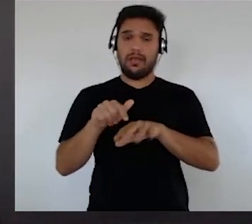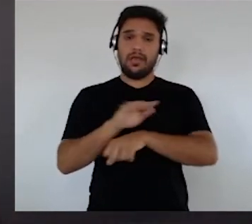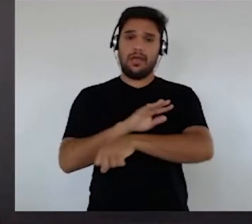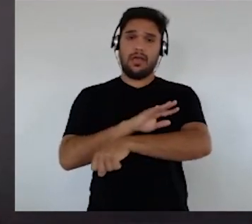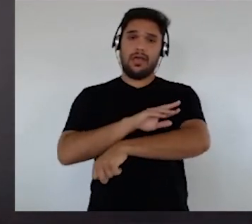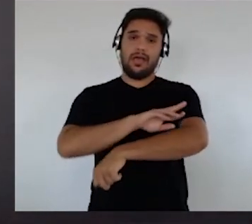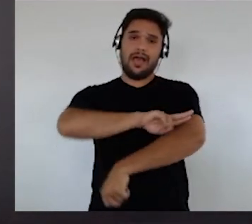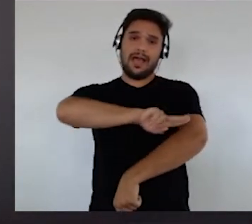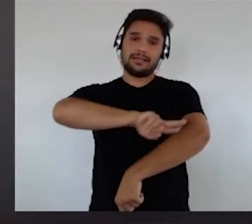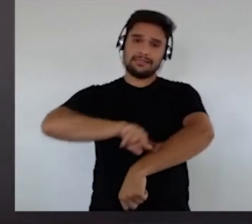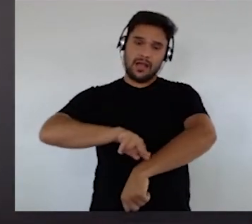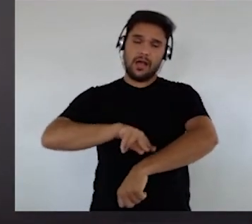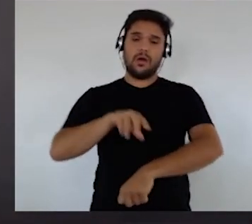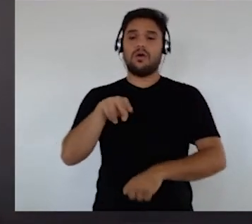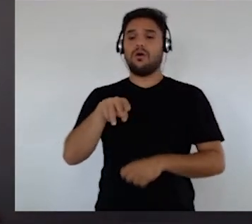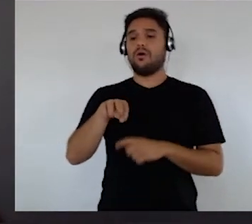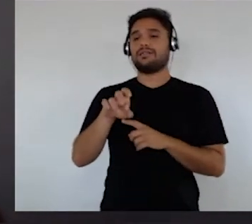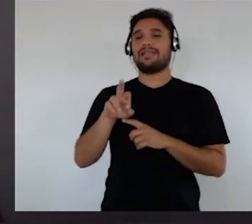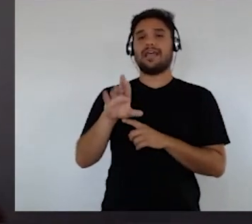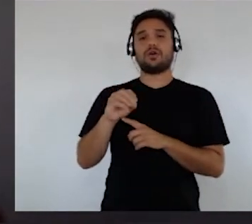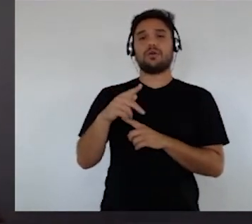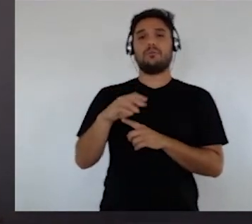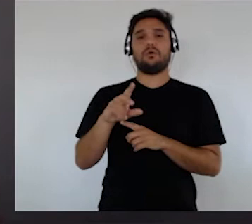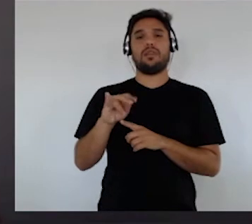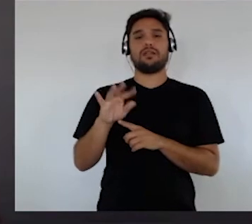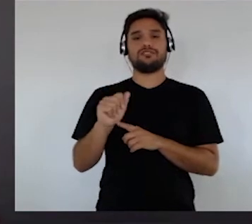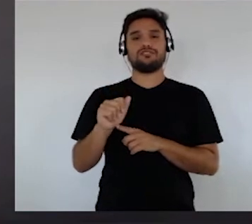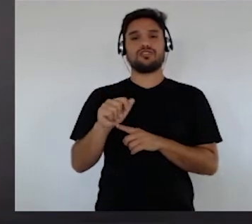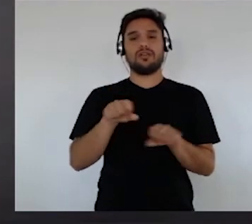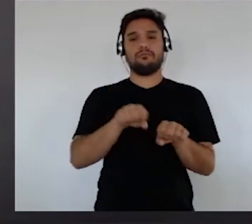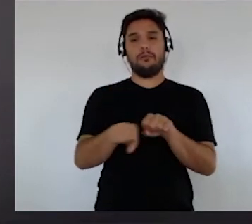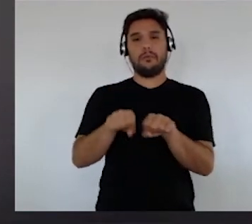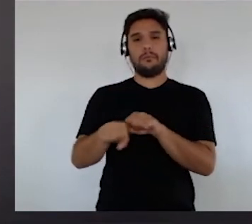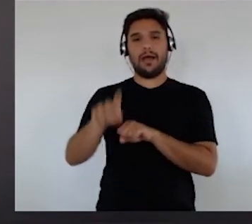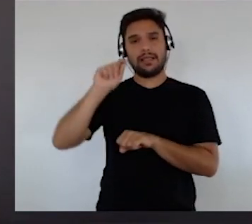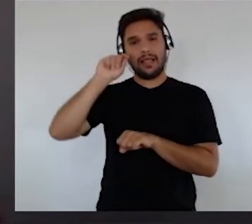da necropolítica, né, que extermina a